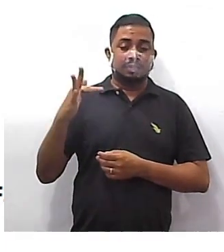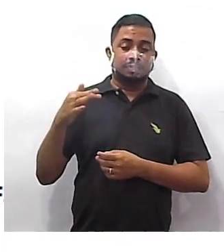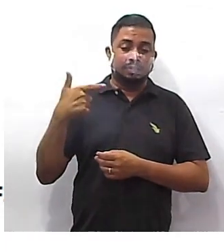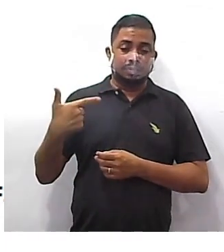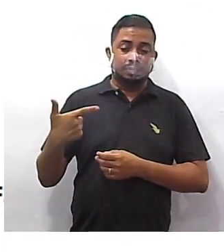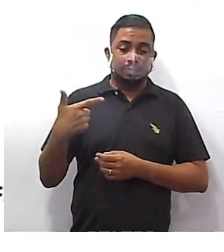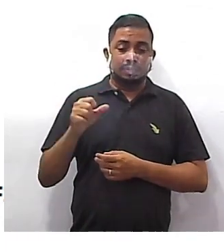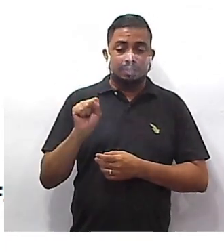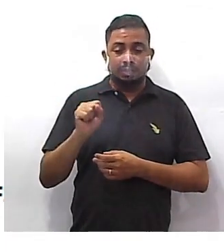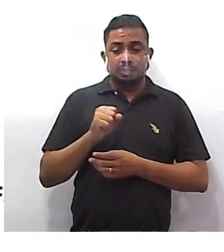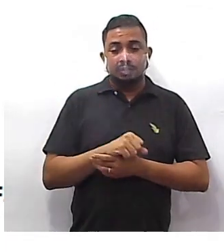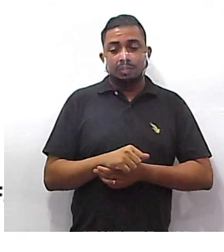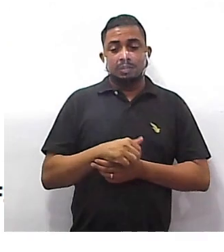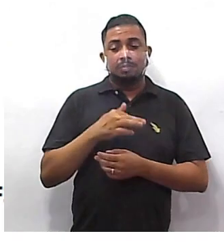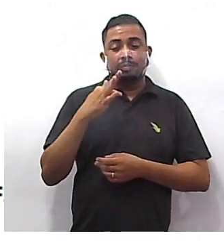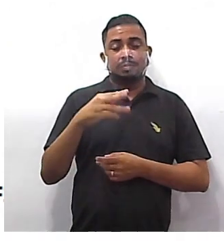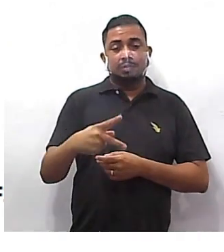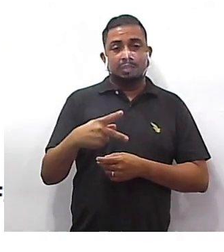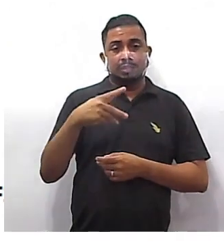PF2S,